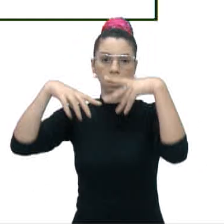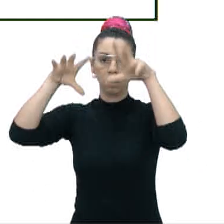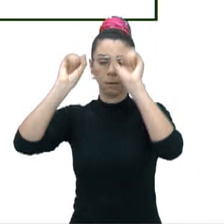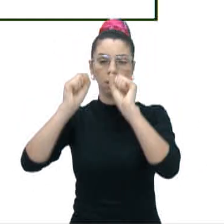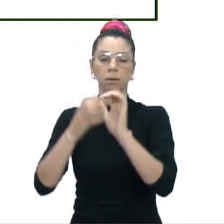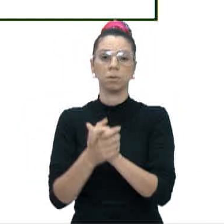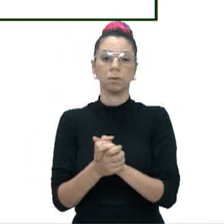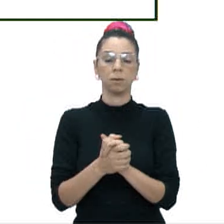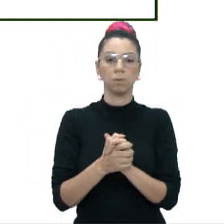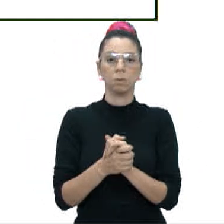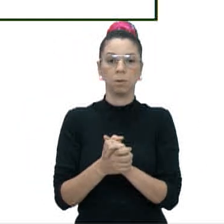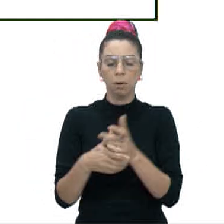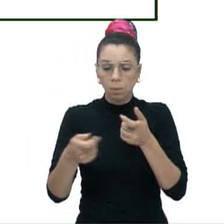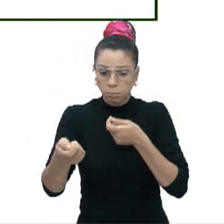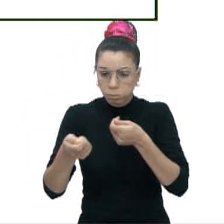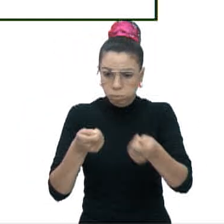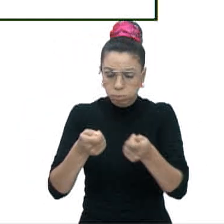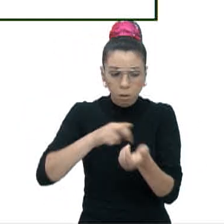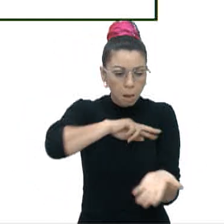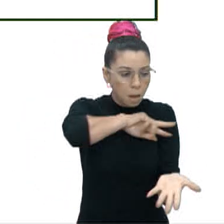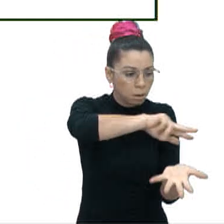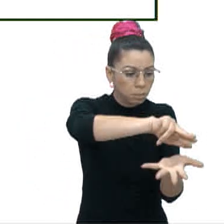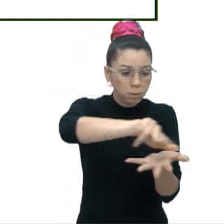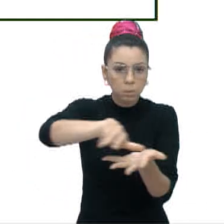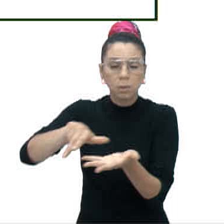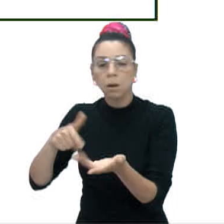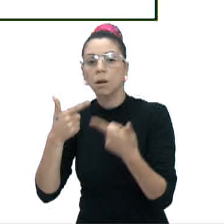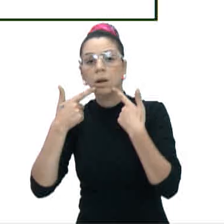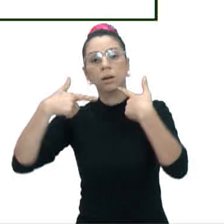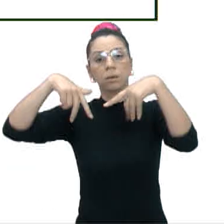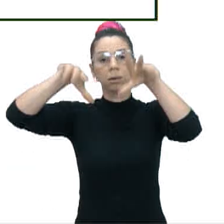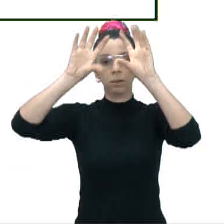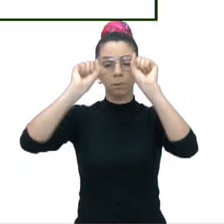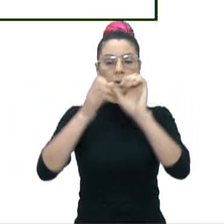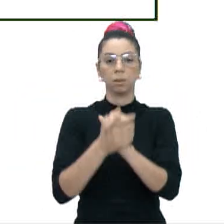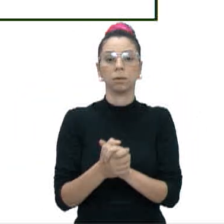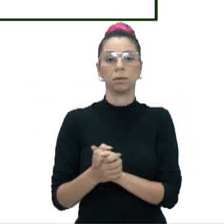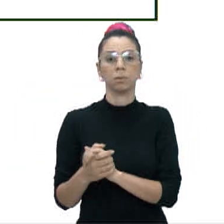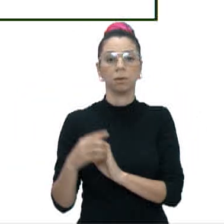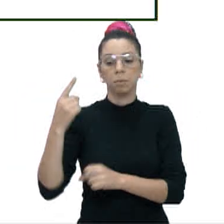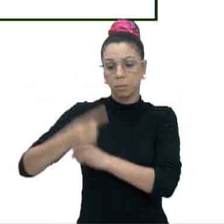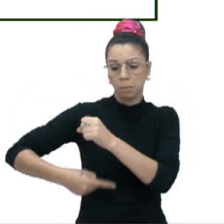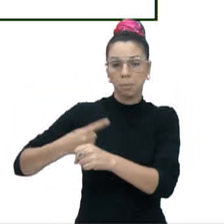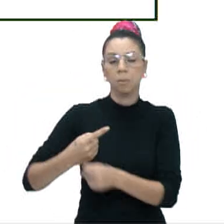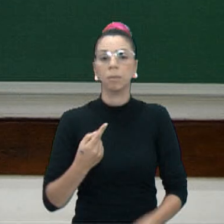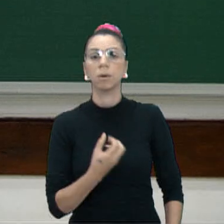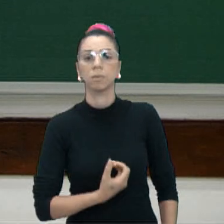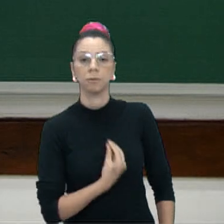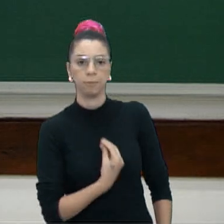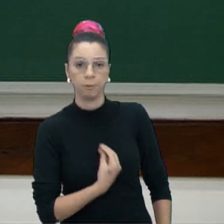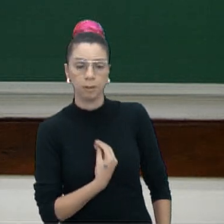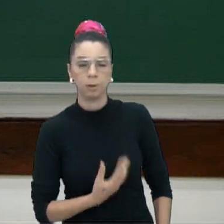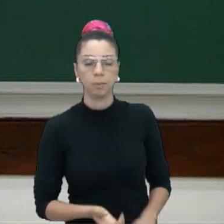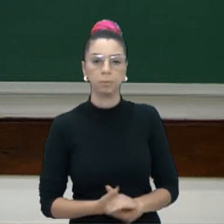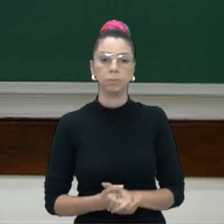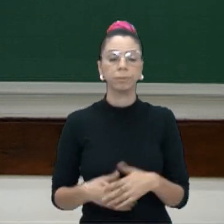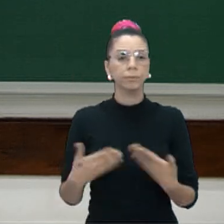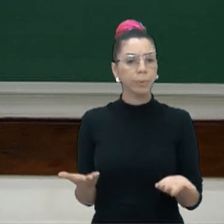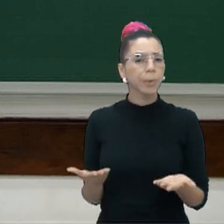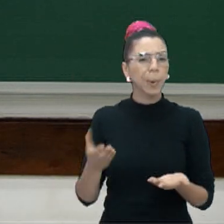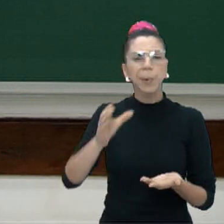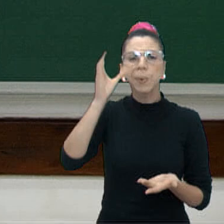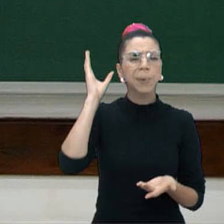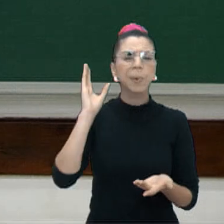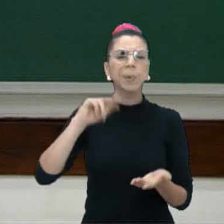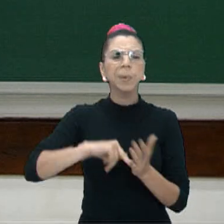eles dominar muitas linguagens muito rapidamente em seus primeiros anos de vida. Então, pessoal, o que o Chomsky está falando